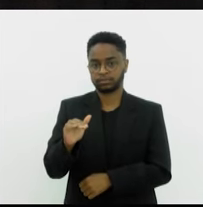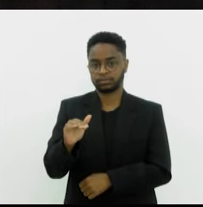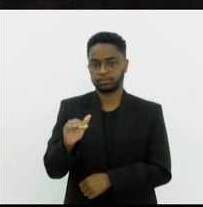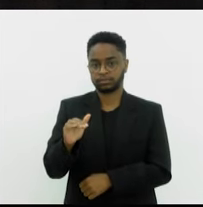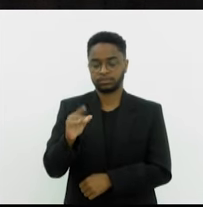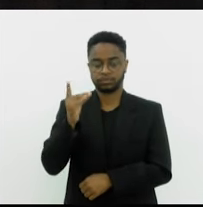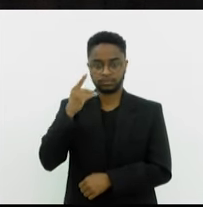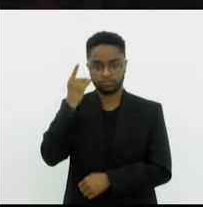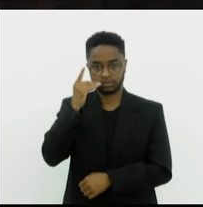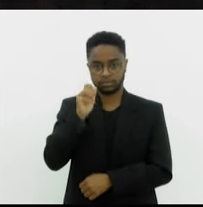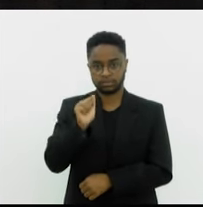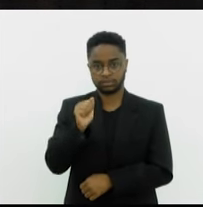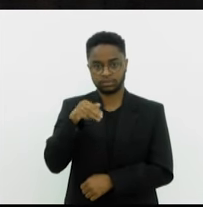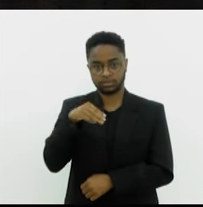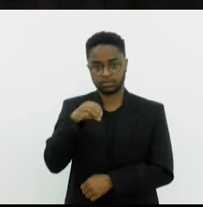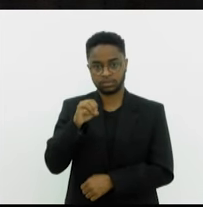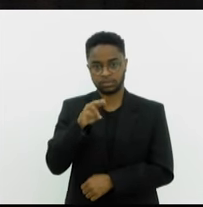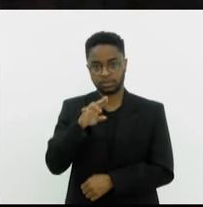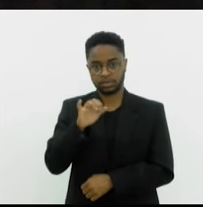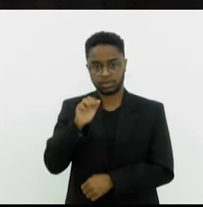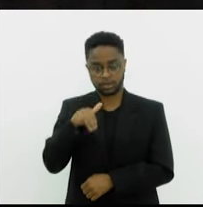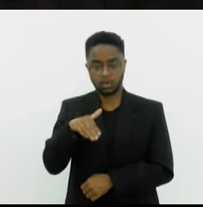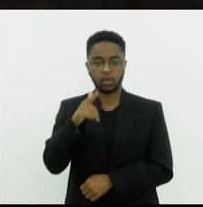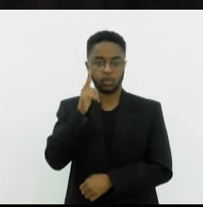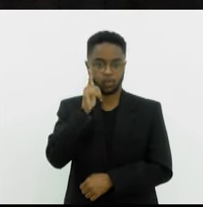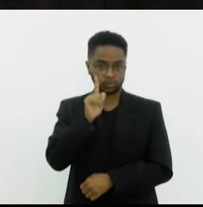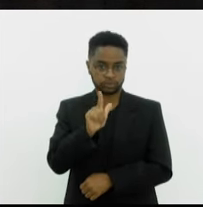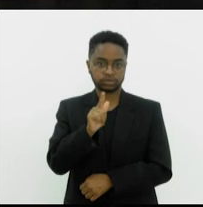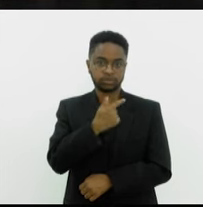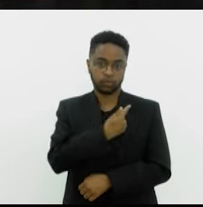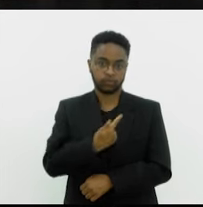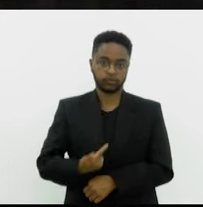deputado Amorim conseguiu do governo do estado